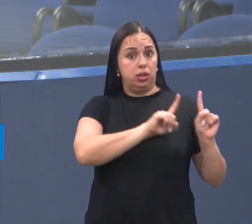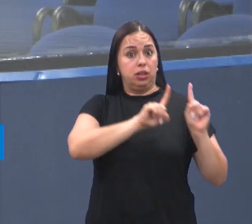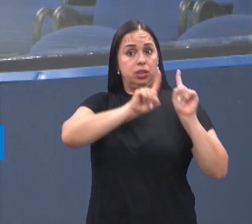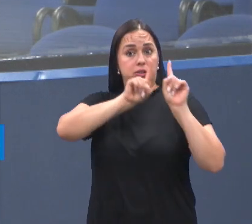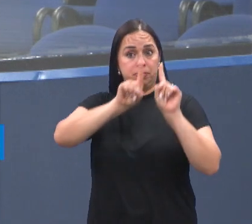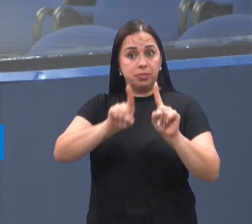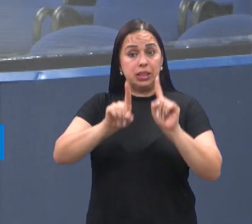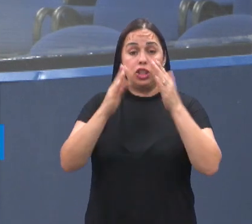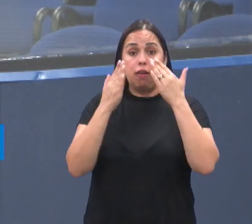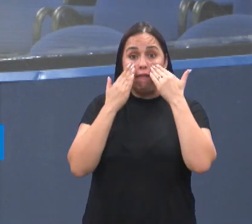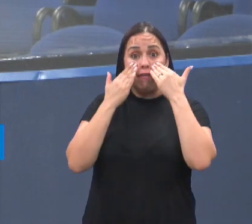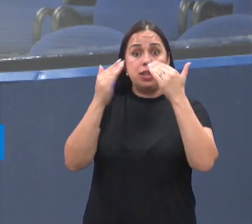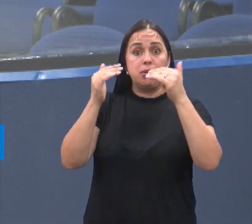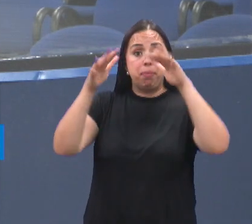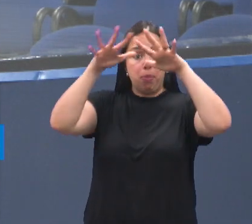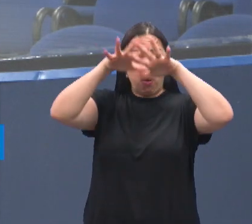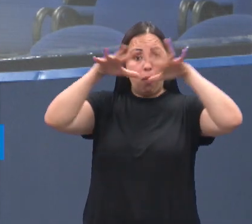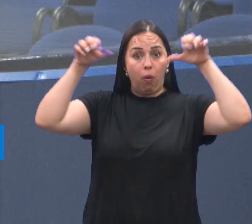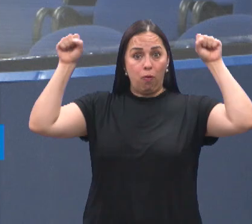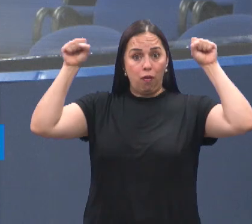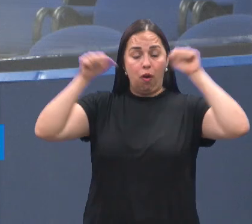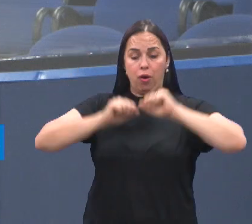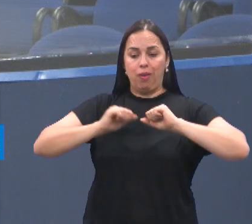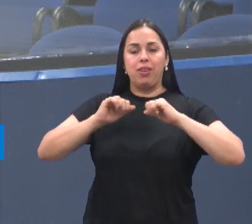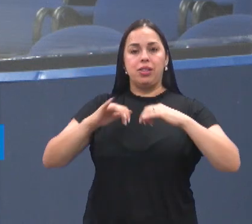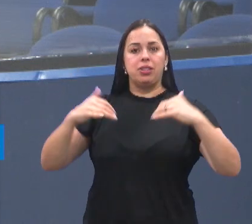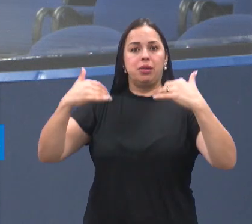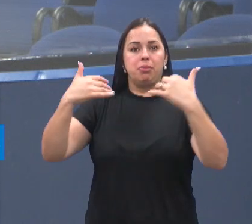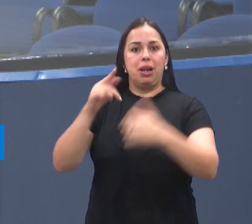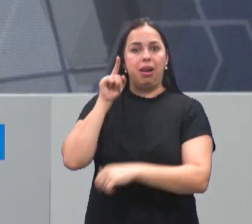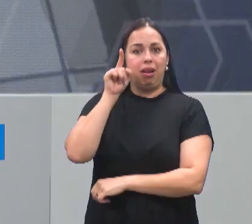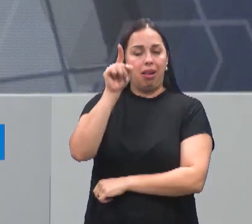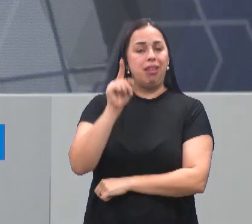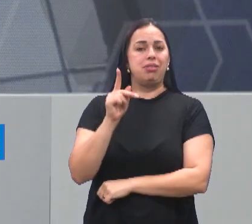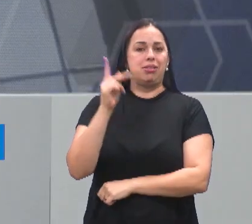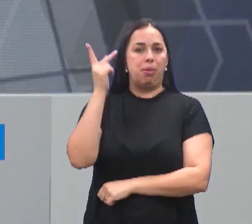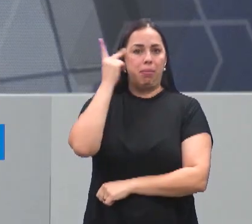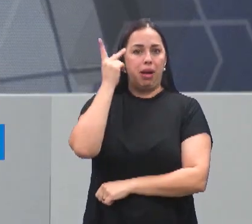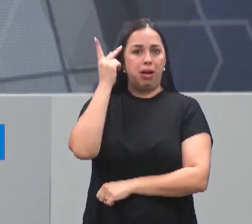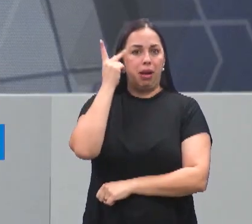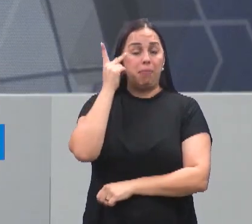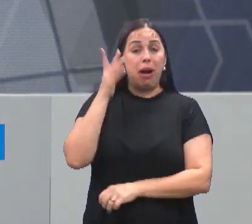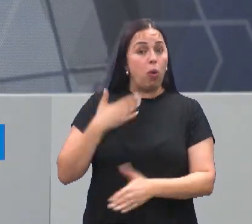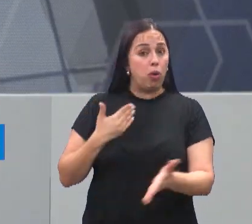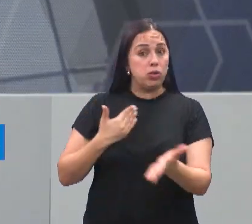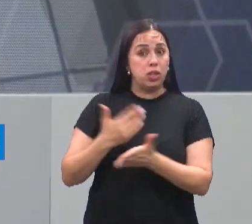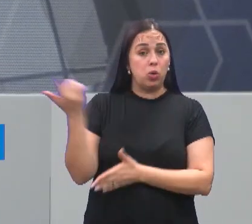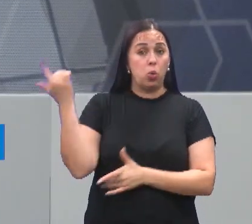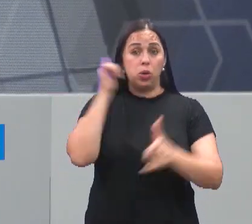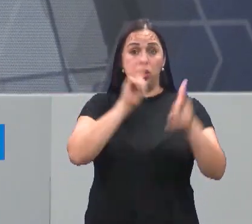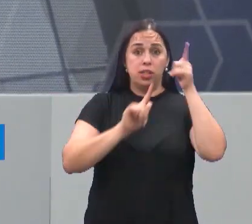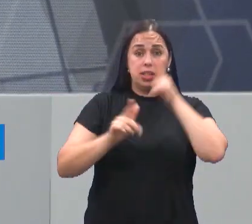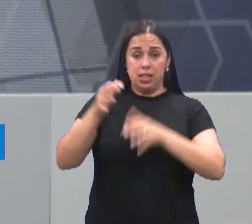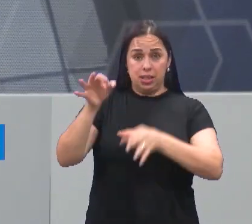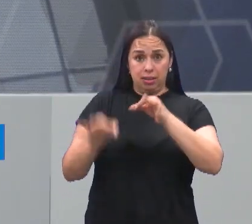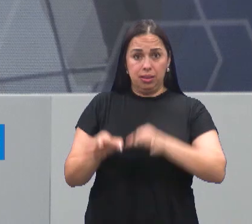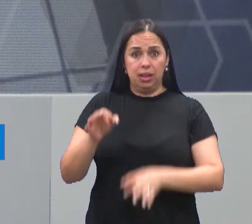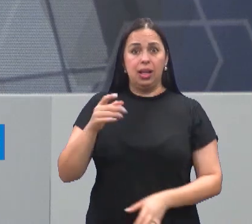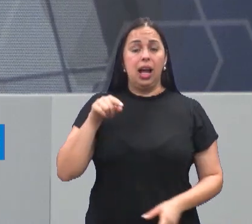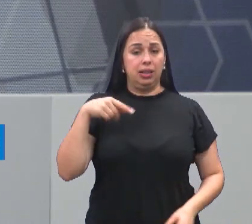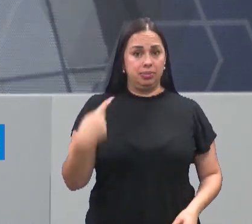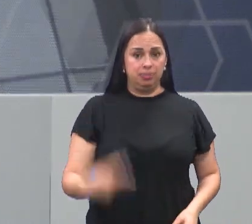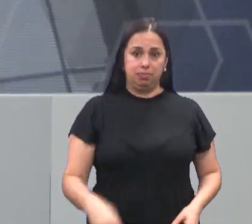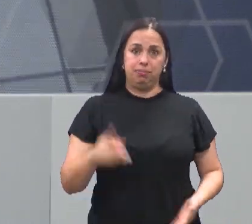do Fórum de São Paulo, para que tivesse esse julgamento. Essa casa tem nos anais